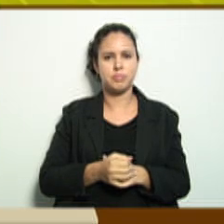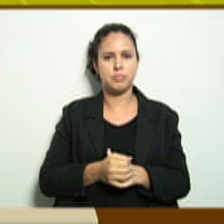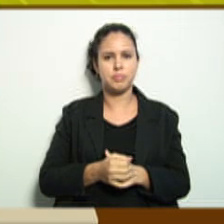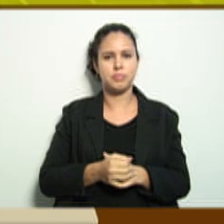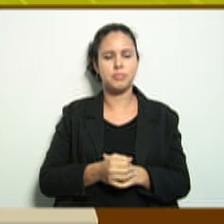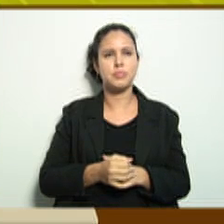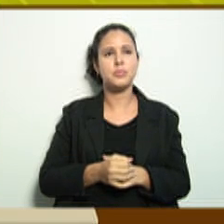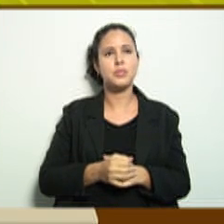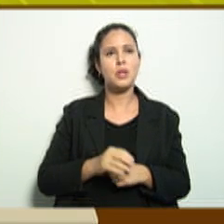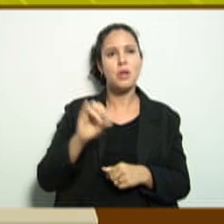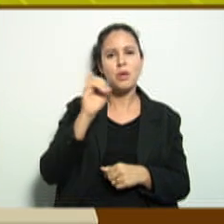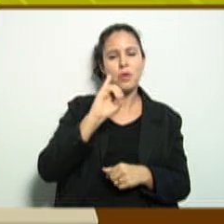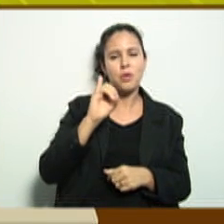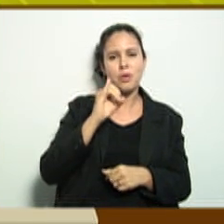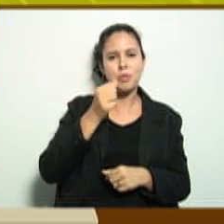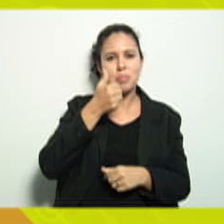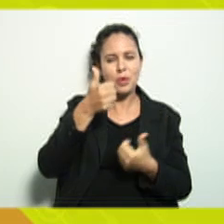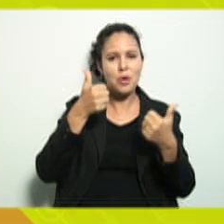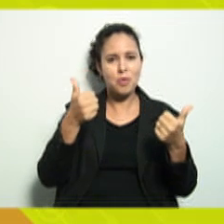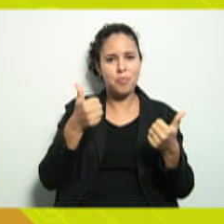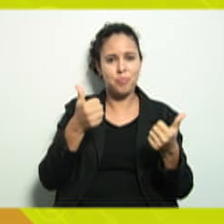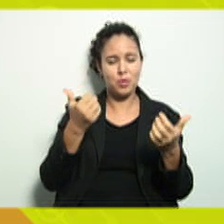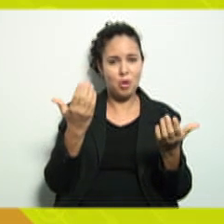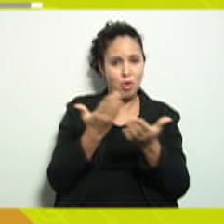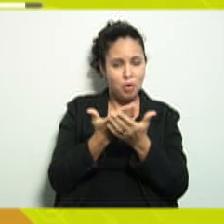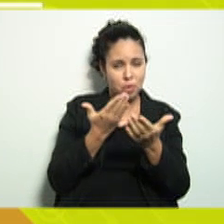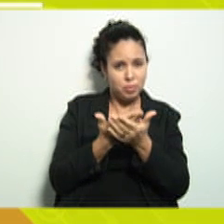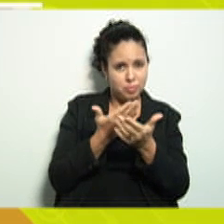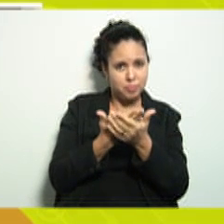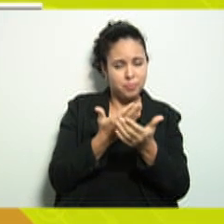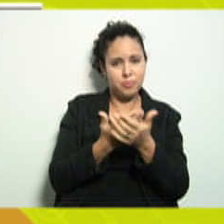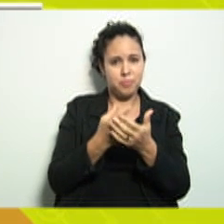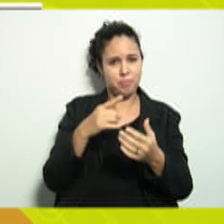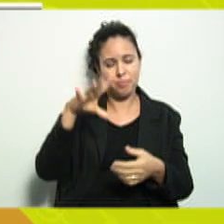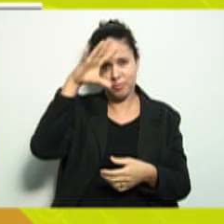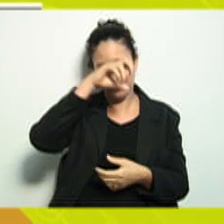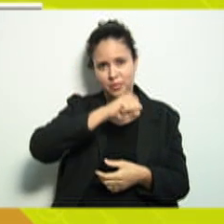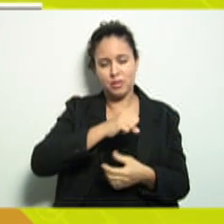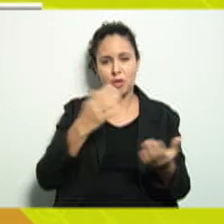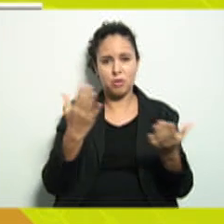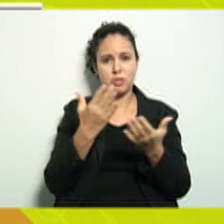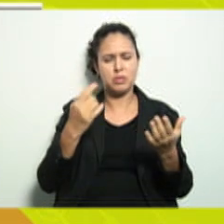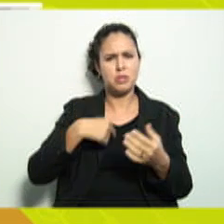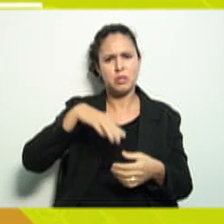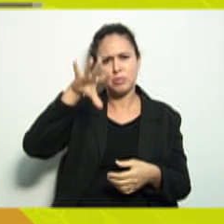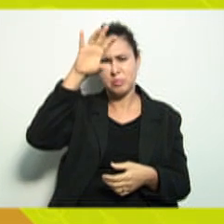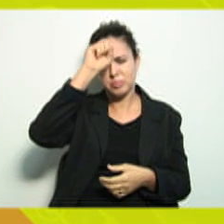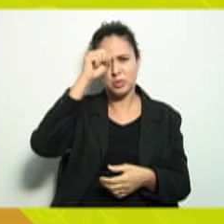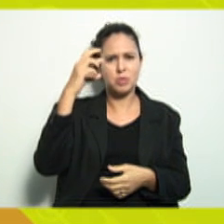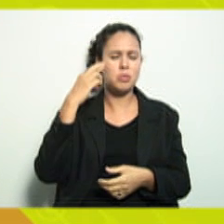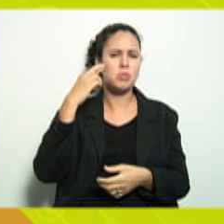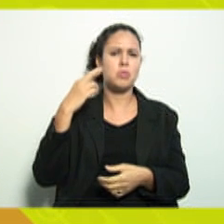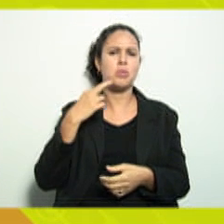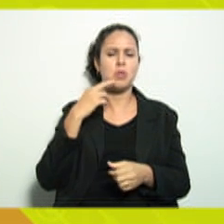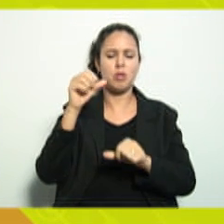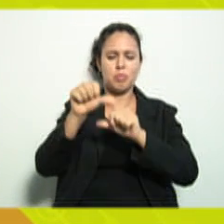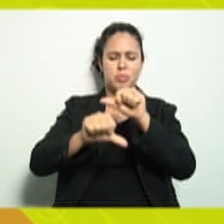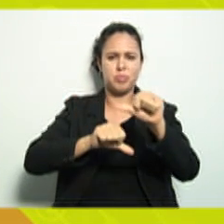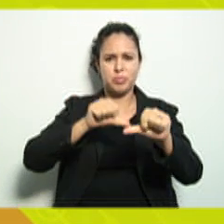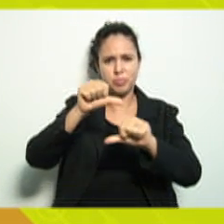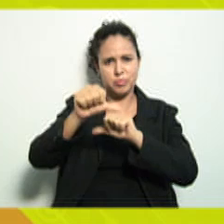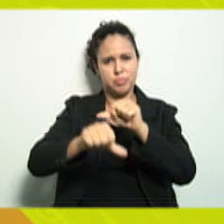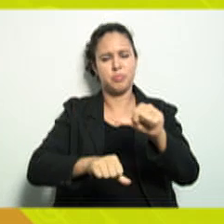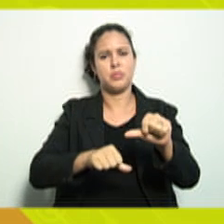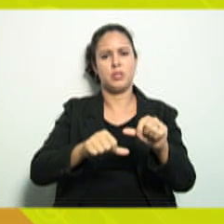E aí, Rai, a aula de hoje tirou sua dúvida? Sim, Tec. Hoje eu aprendi que o Rondônia passou por diversos ciclos econômicos, como